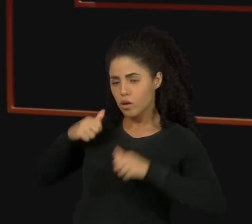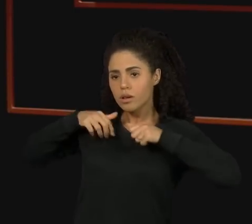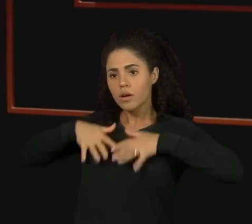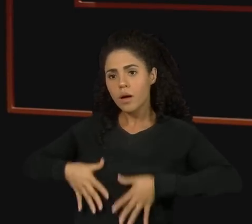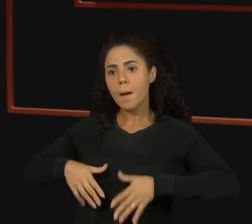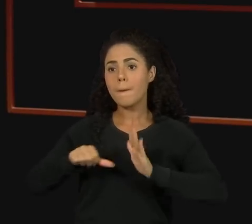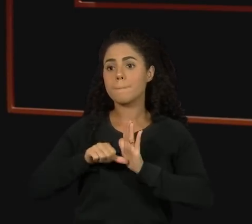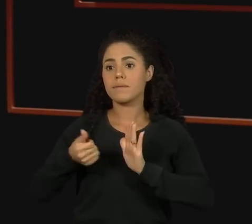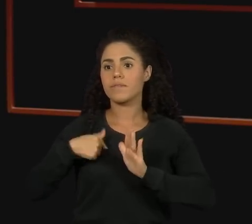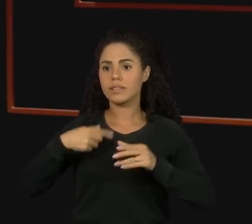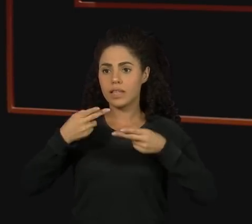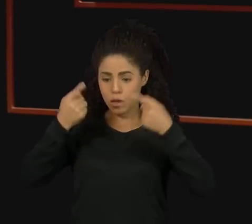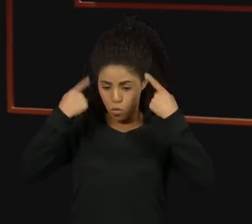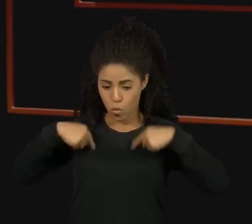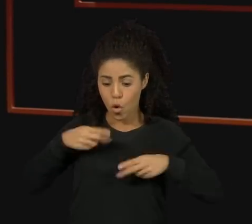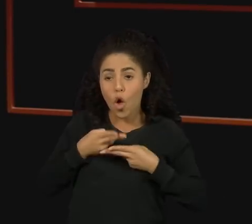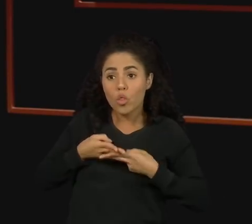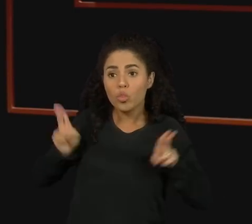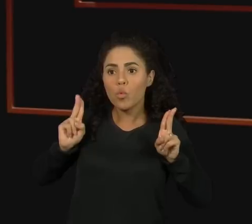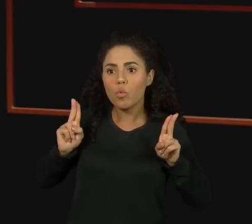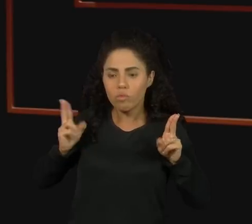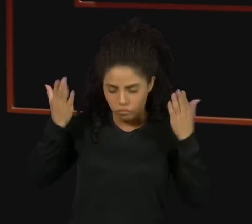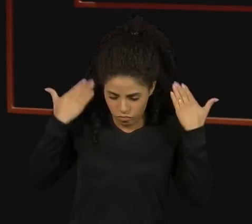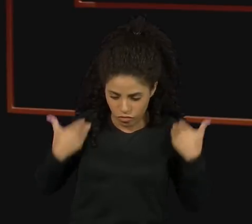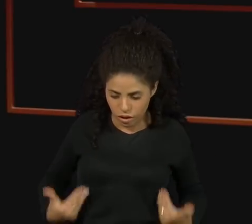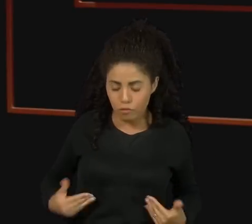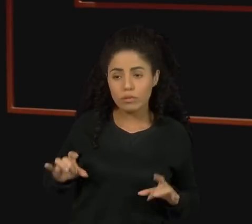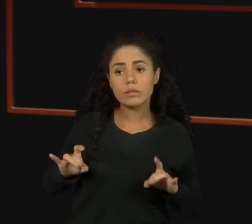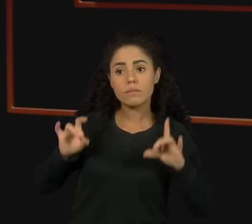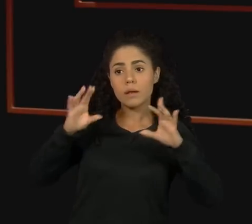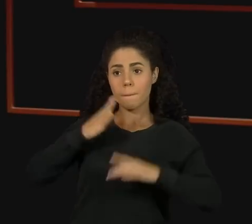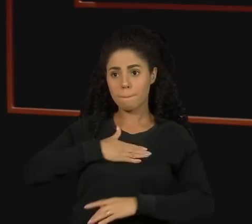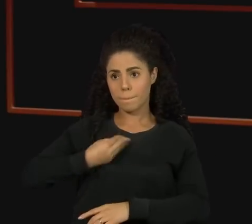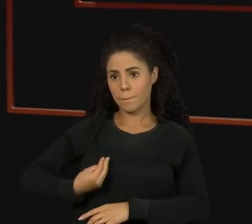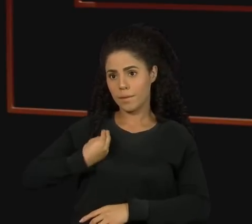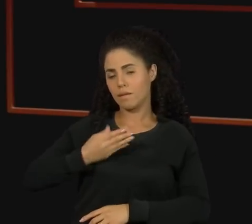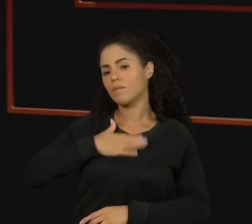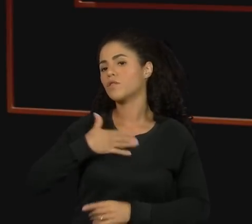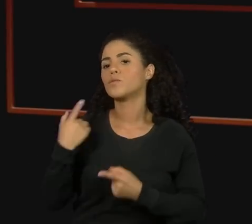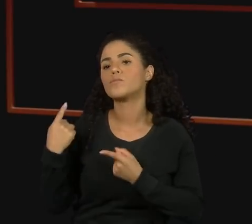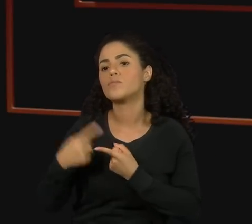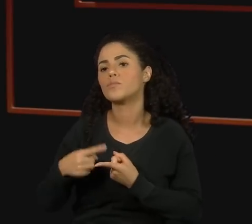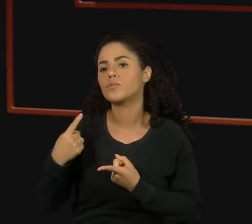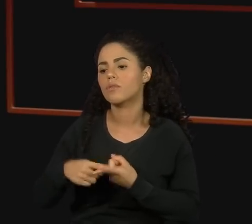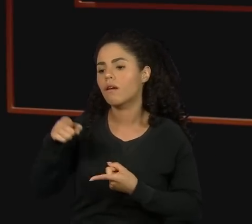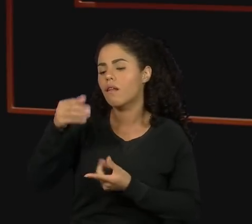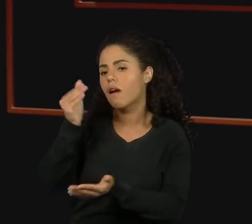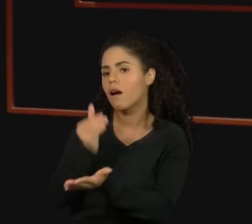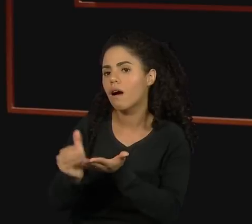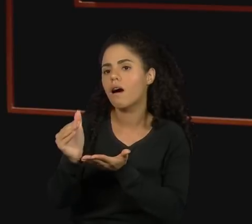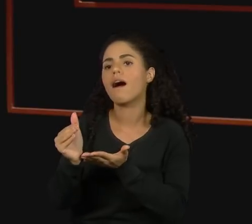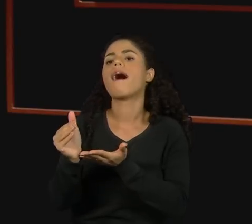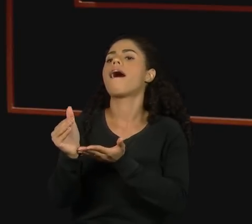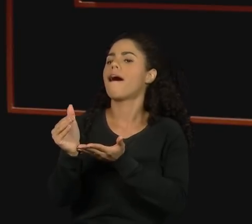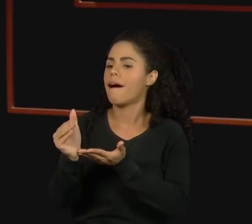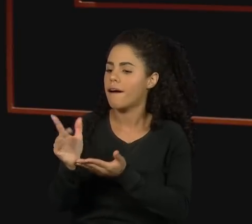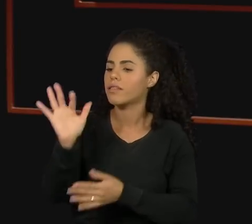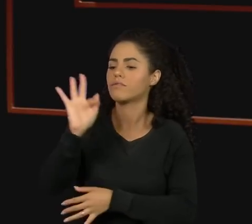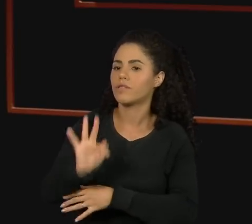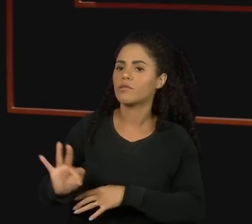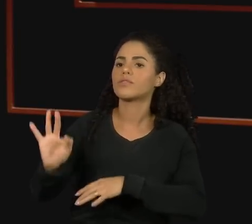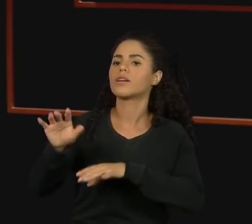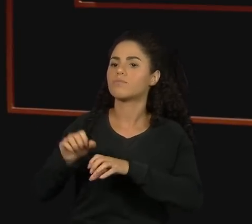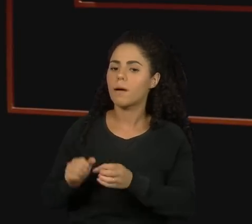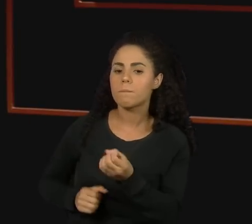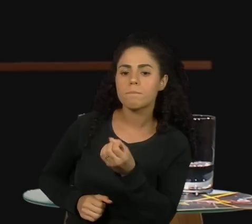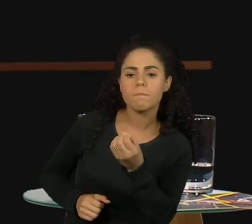fiquei nu em cena, e foi um projeto muito especial para mim, na minha vida, porque Foi dali que eu saí da universidade, viajando